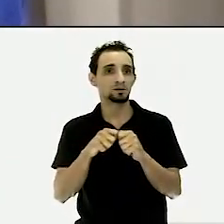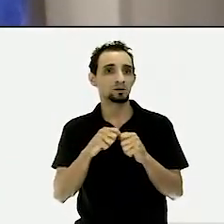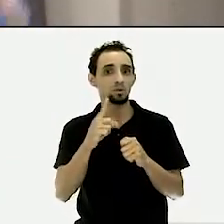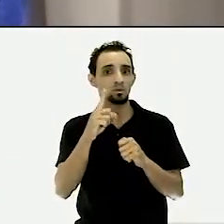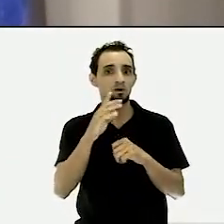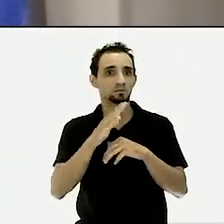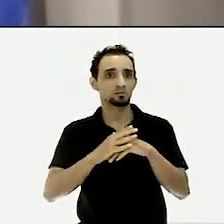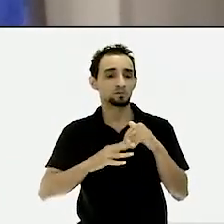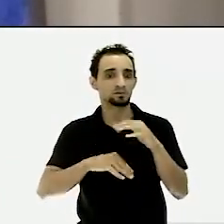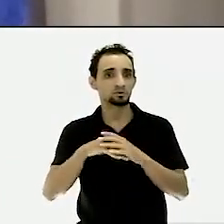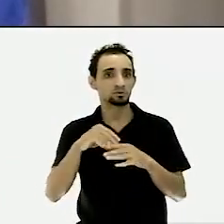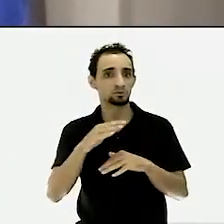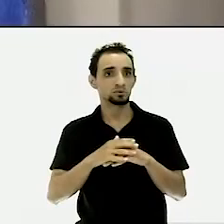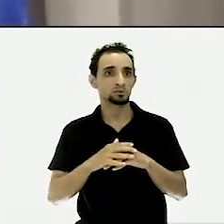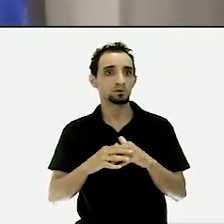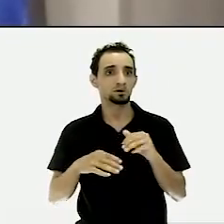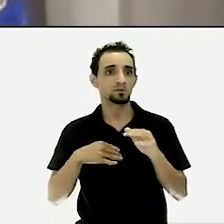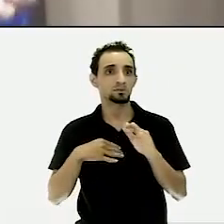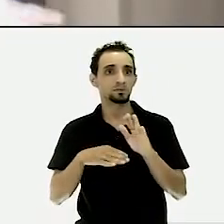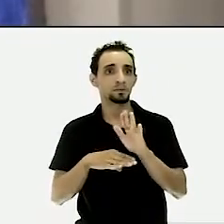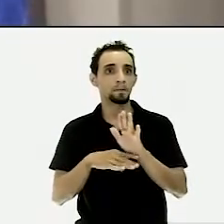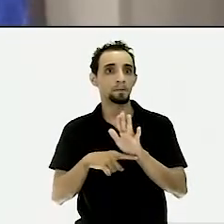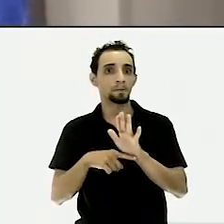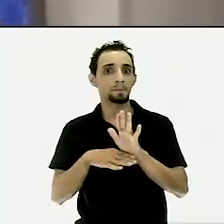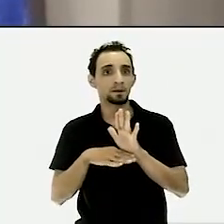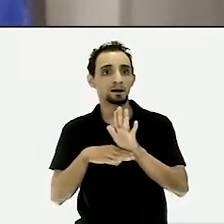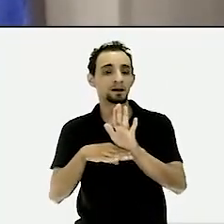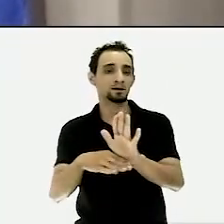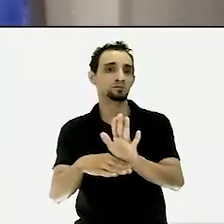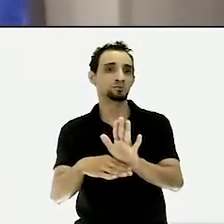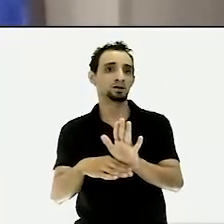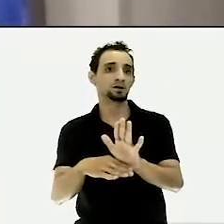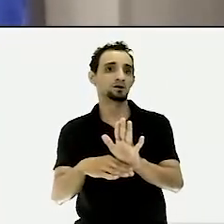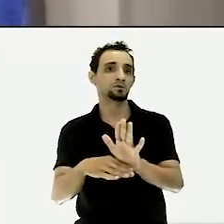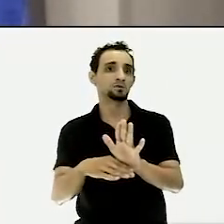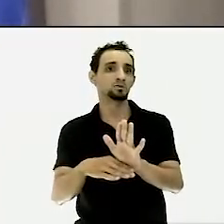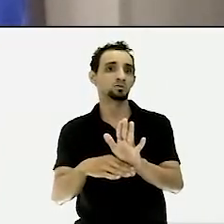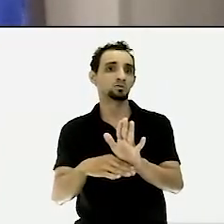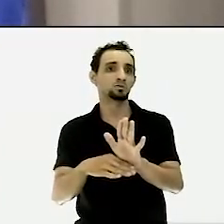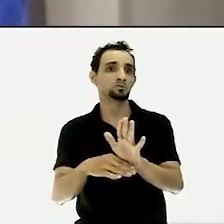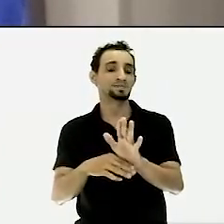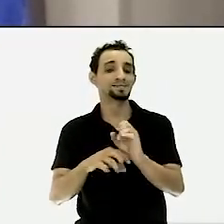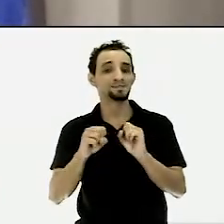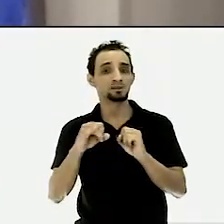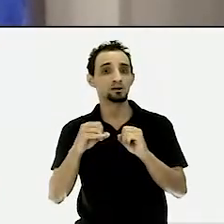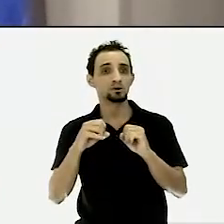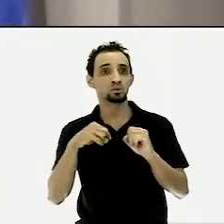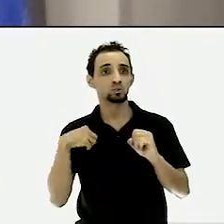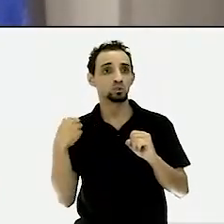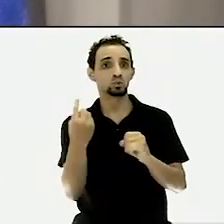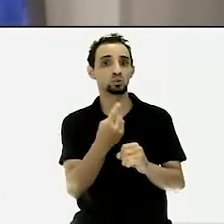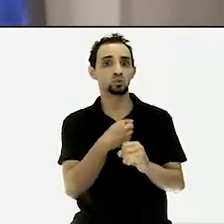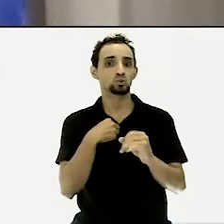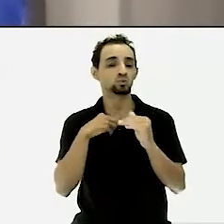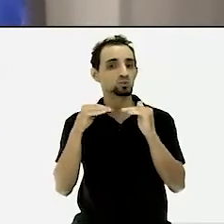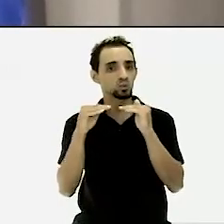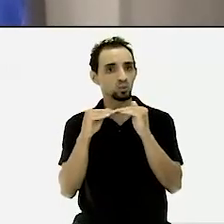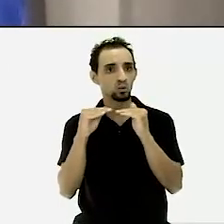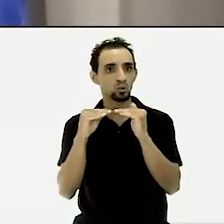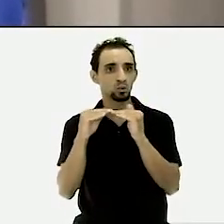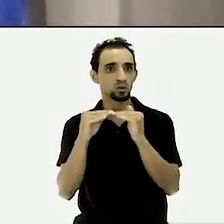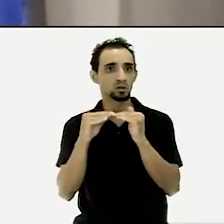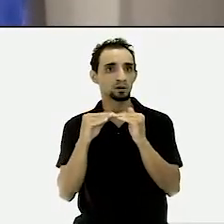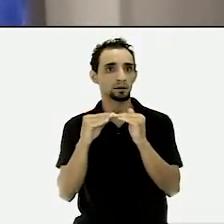Café, chama-se Joninha, não pode jogar? Então eu não concordo com isso, se isso acontecer, mas eu acho que vão rever isso aí.